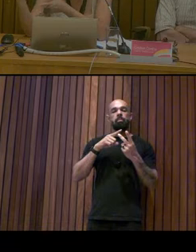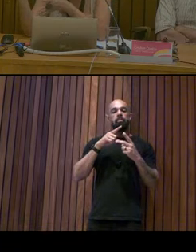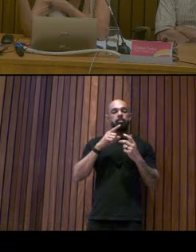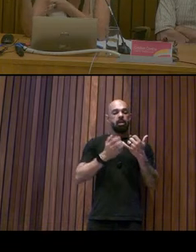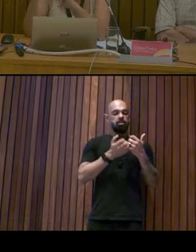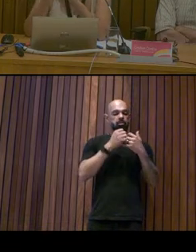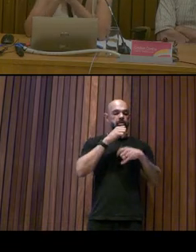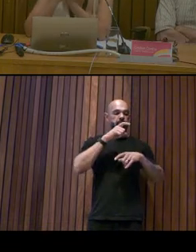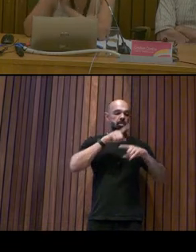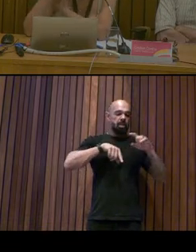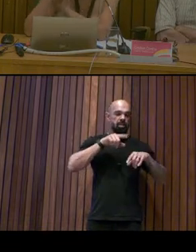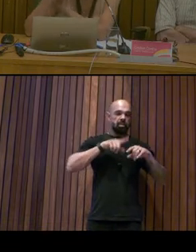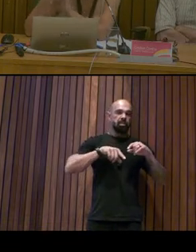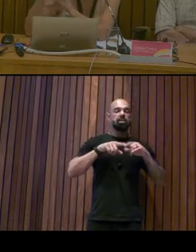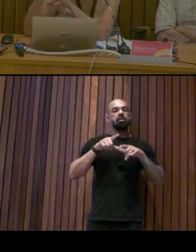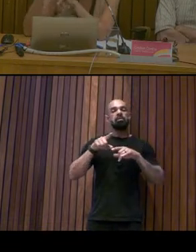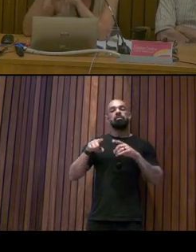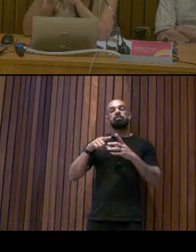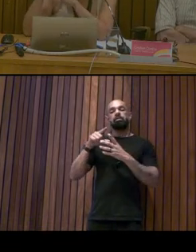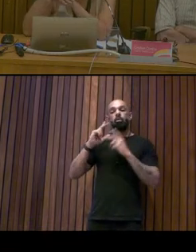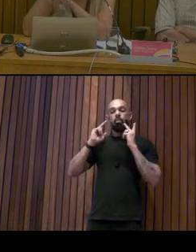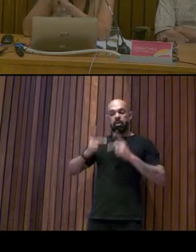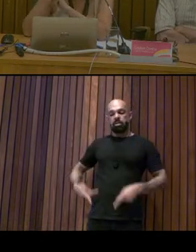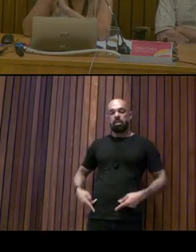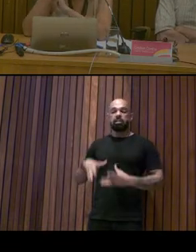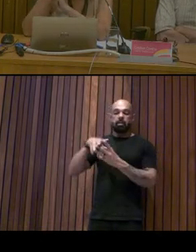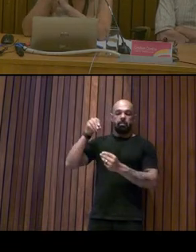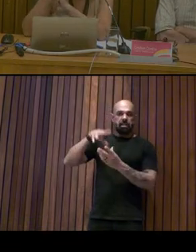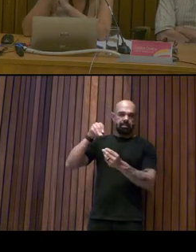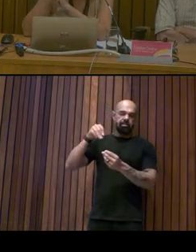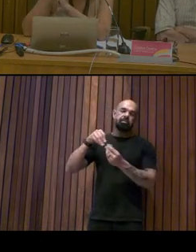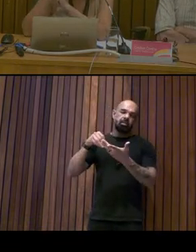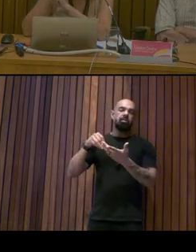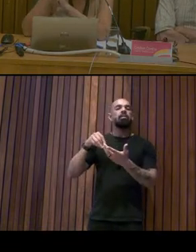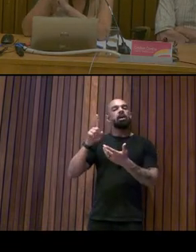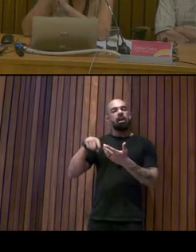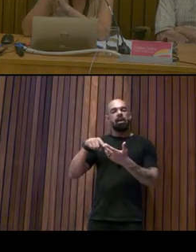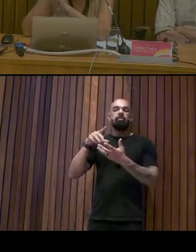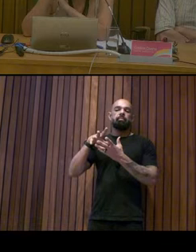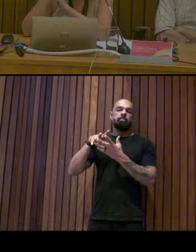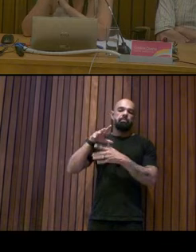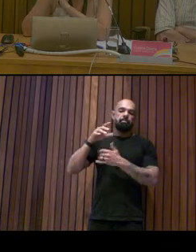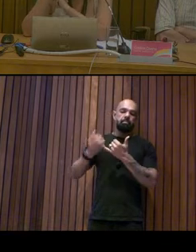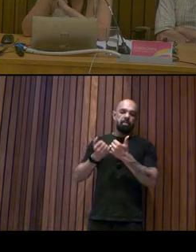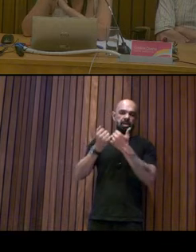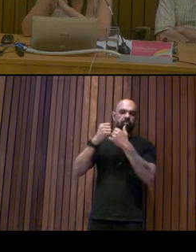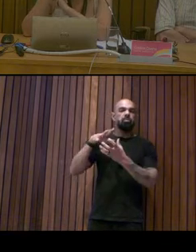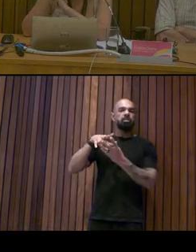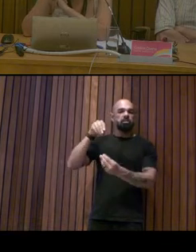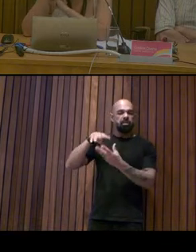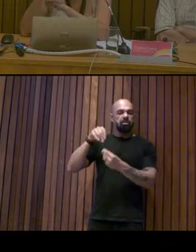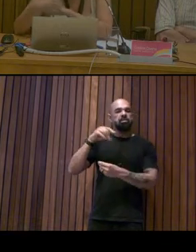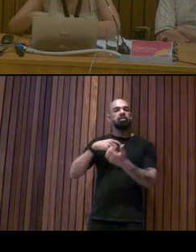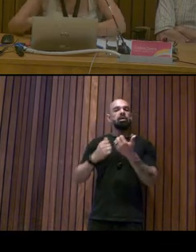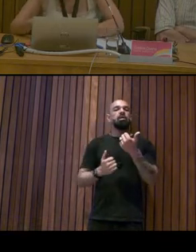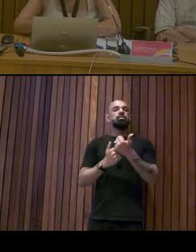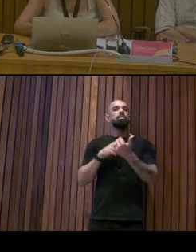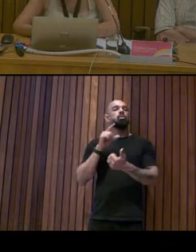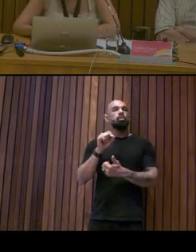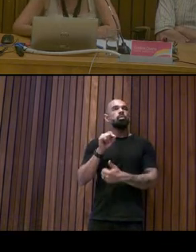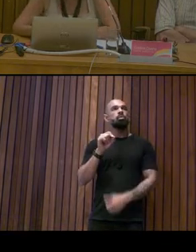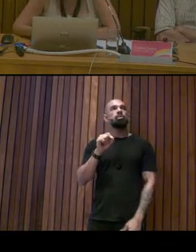patrimônio da humanidade é o patrimônio imaterial. Então, ele foi chancelado como patrimônio imaterial. E teve como auxiliar o